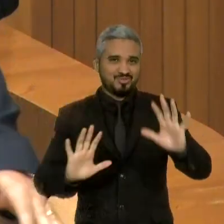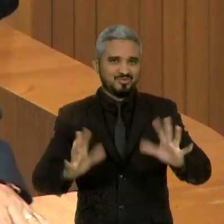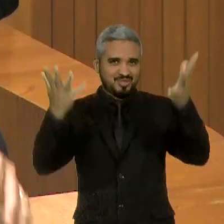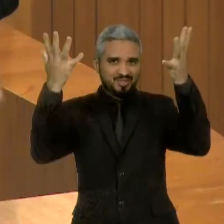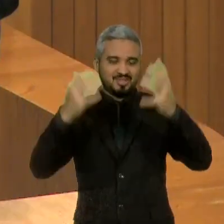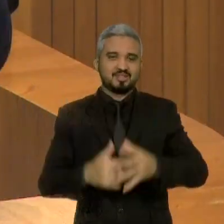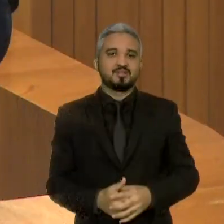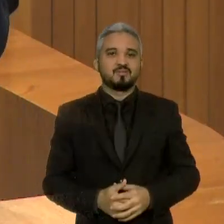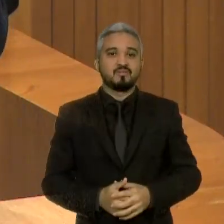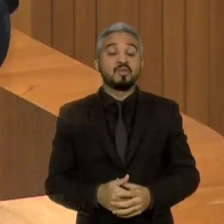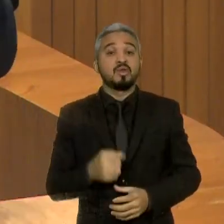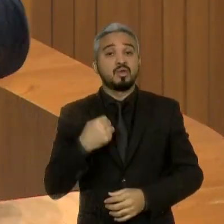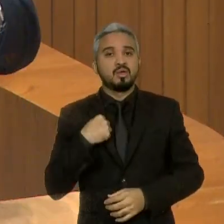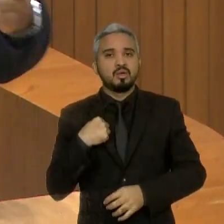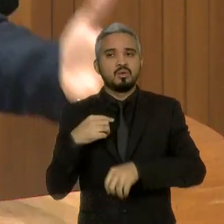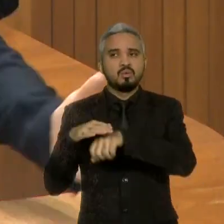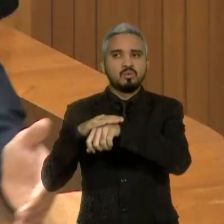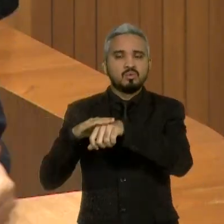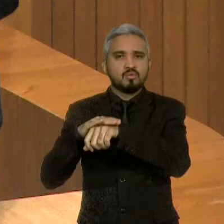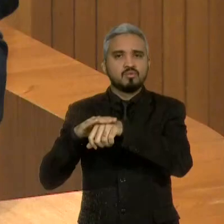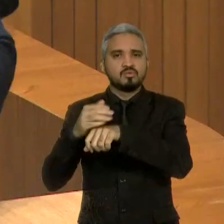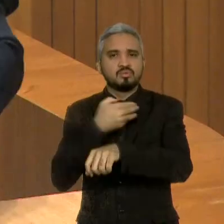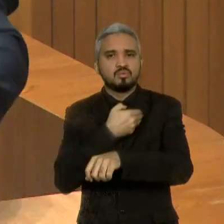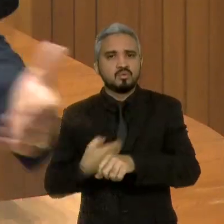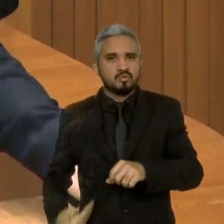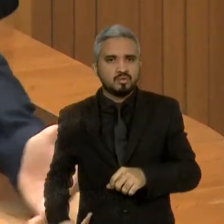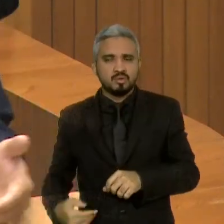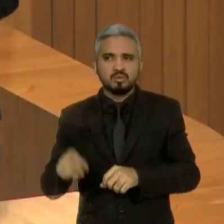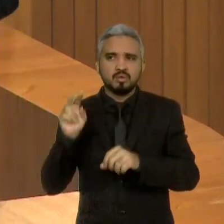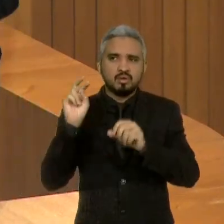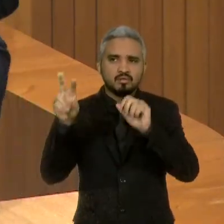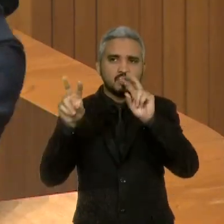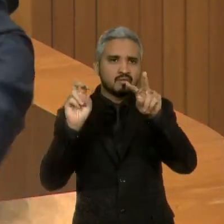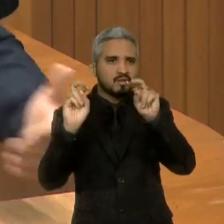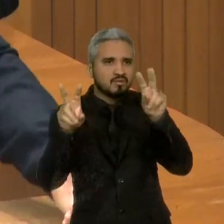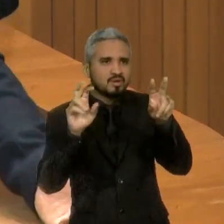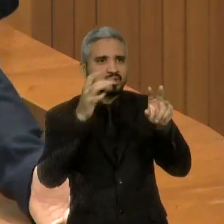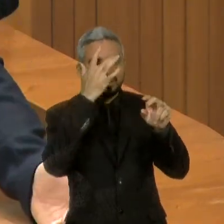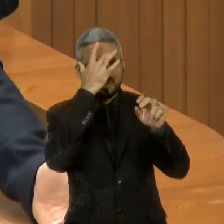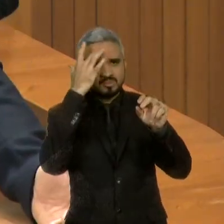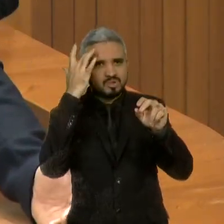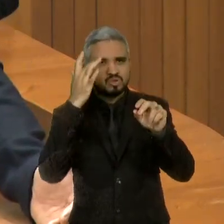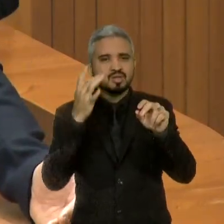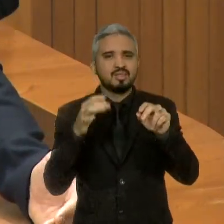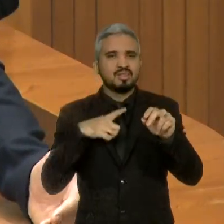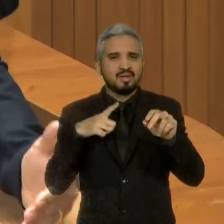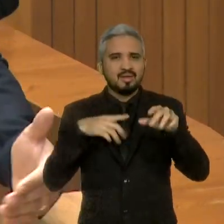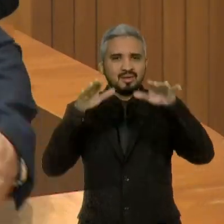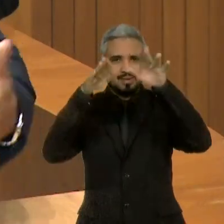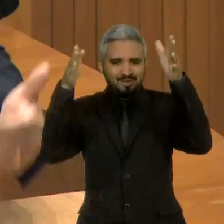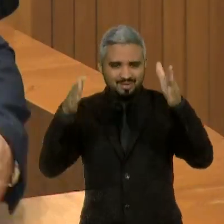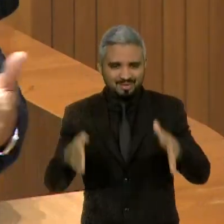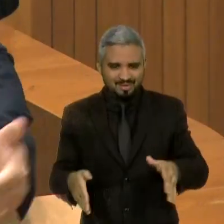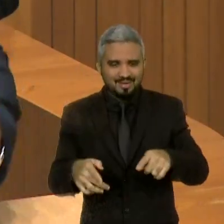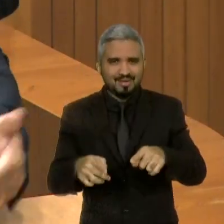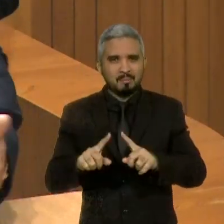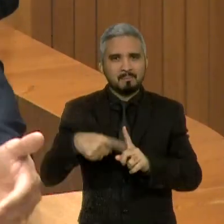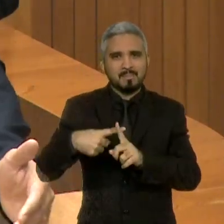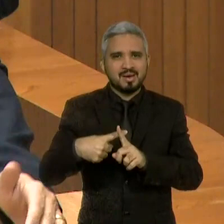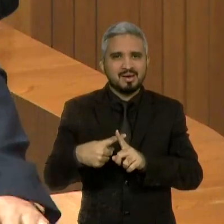Mais Renda, a cultura, o comércio, o empreendedorismo está sendo aquecido